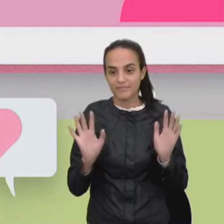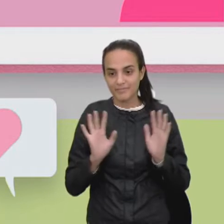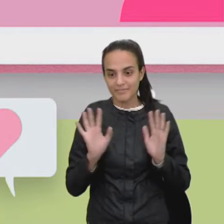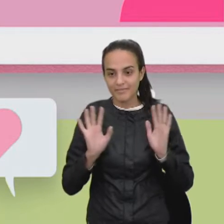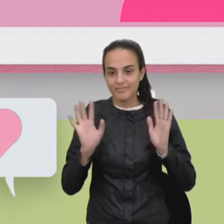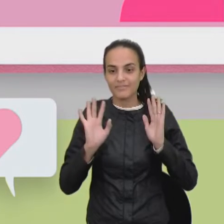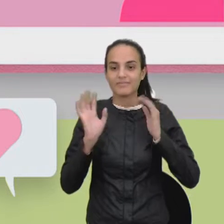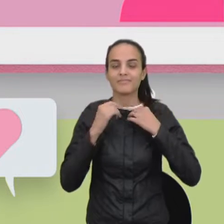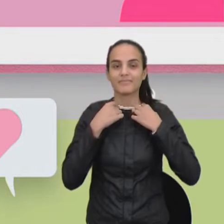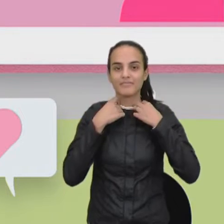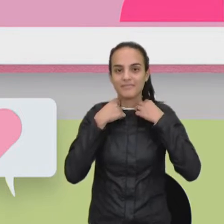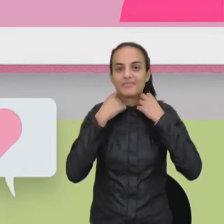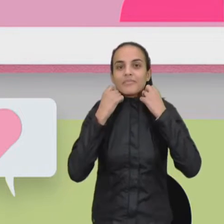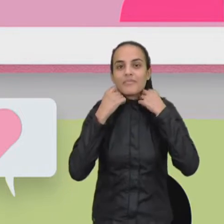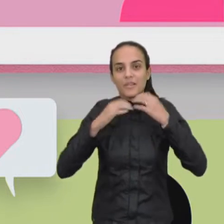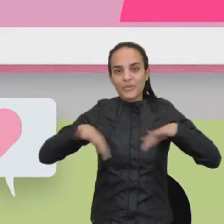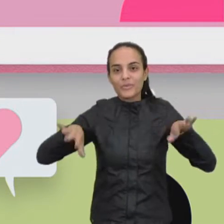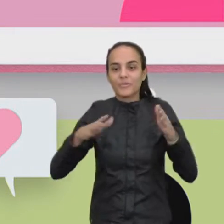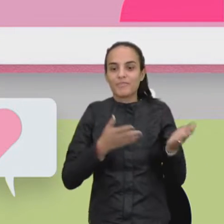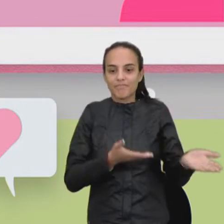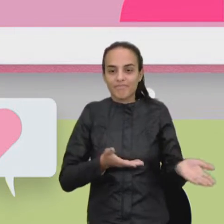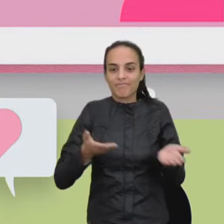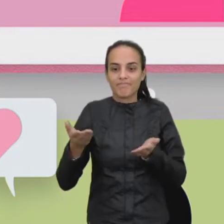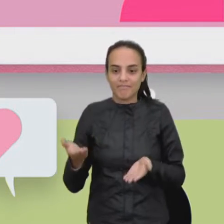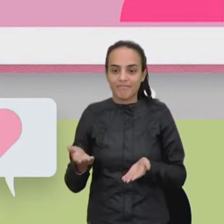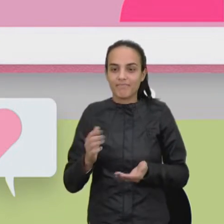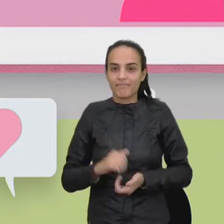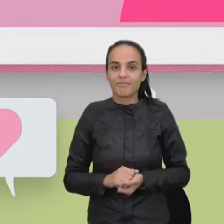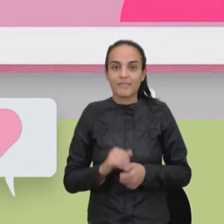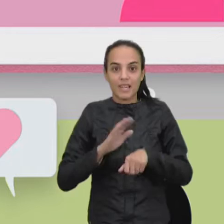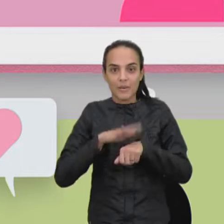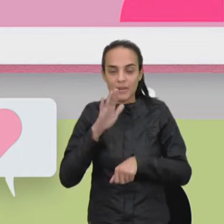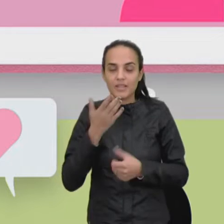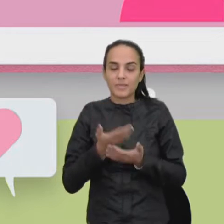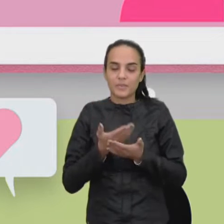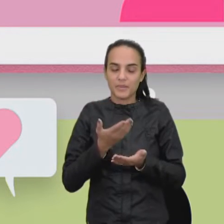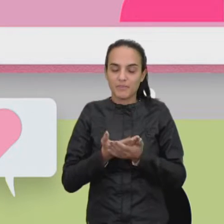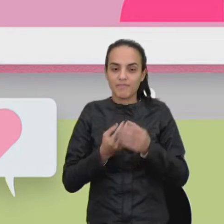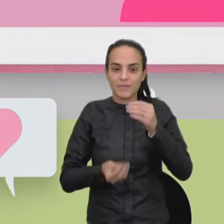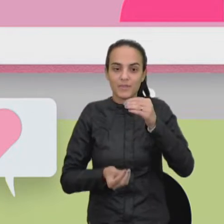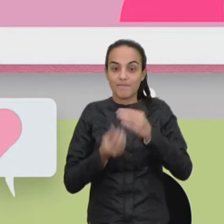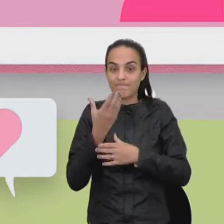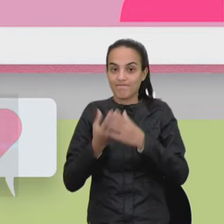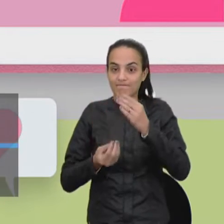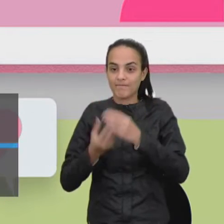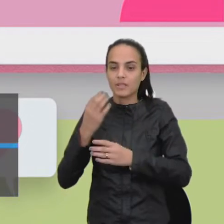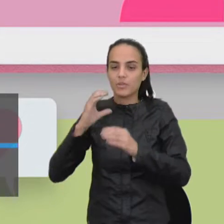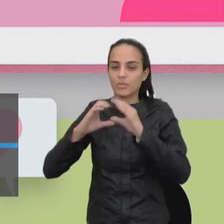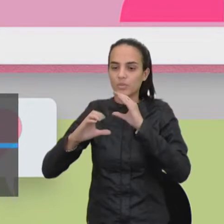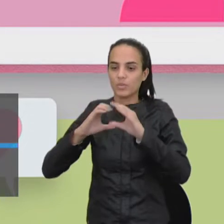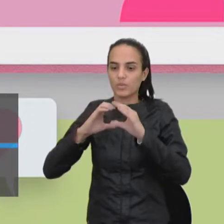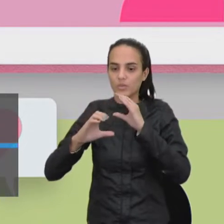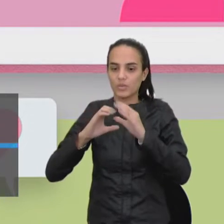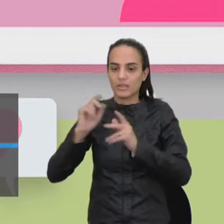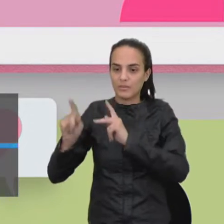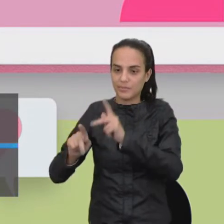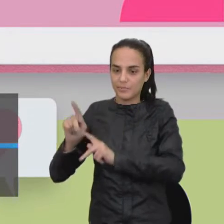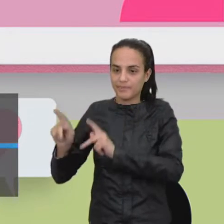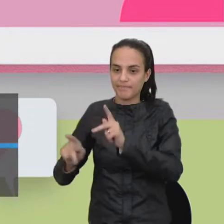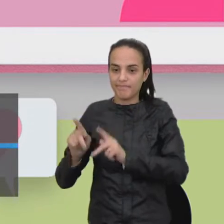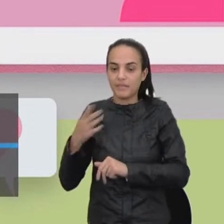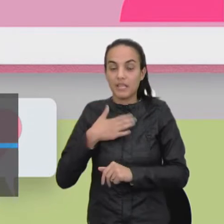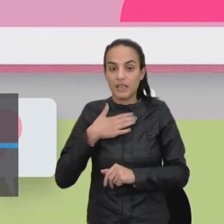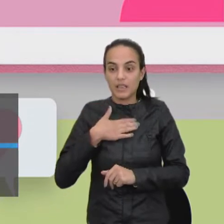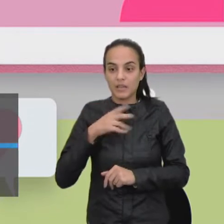Olá, turma! Sejam todos bem-vindos a mais uma aula de criação e comunicação publicitária. Eu sou